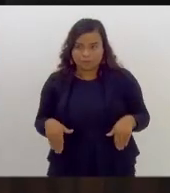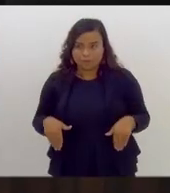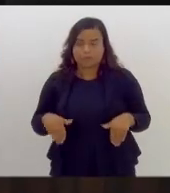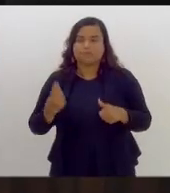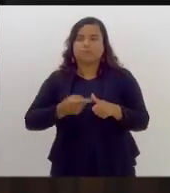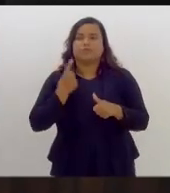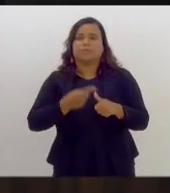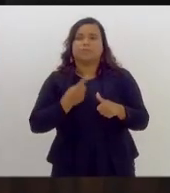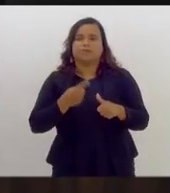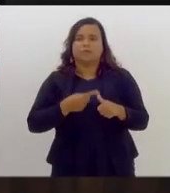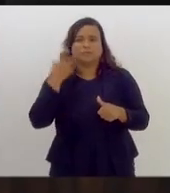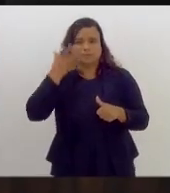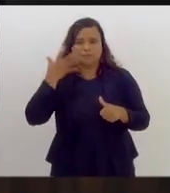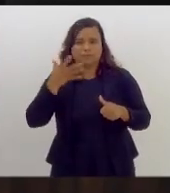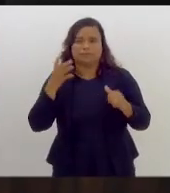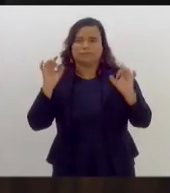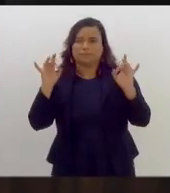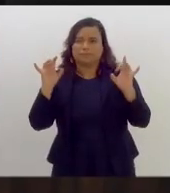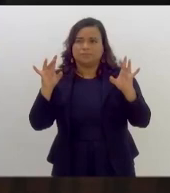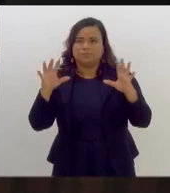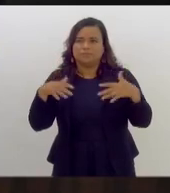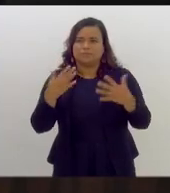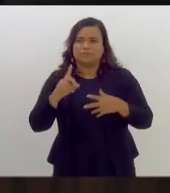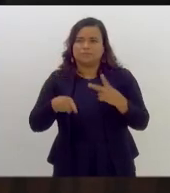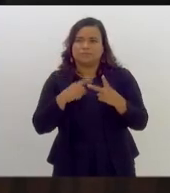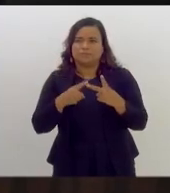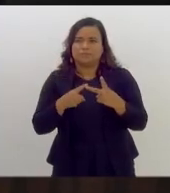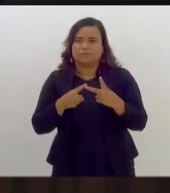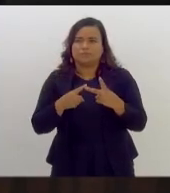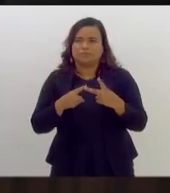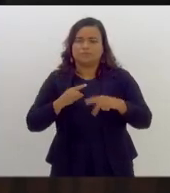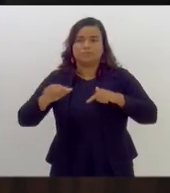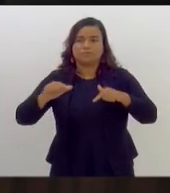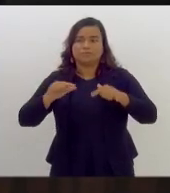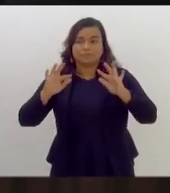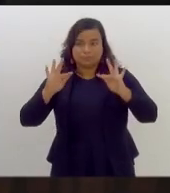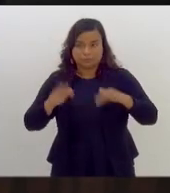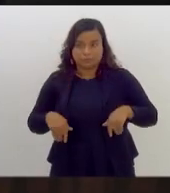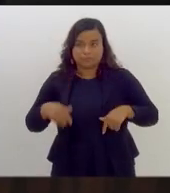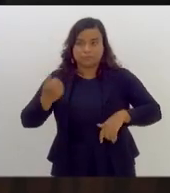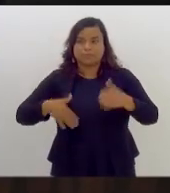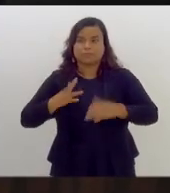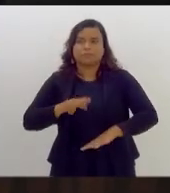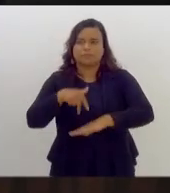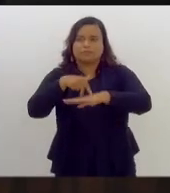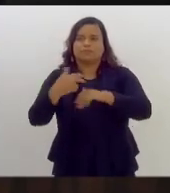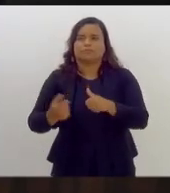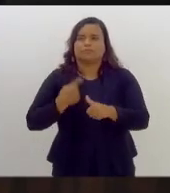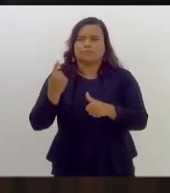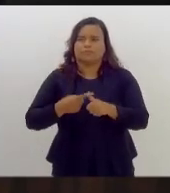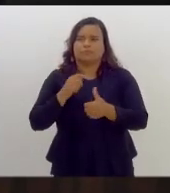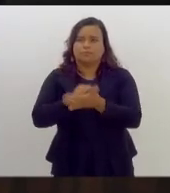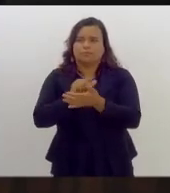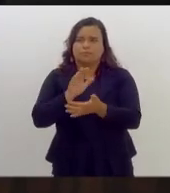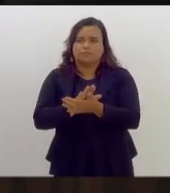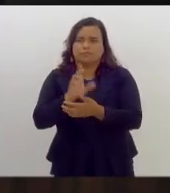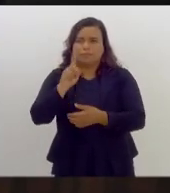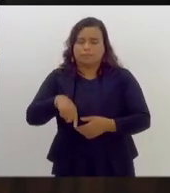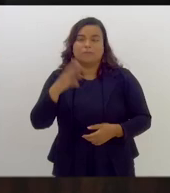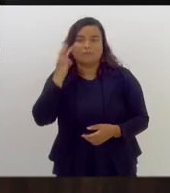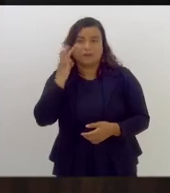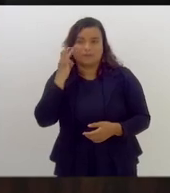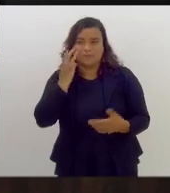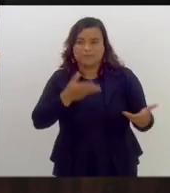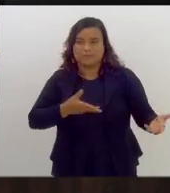a primeira sessão extraordinária. Passamos ao expediente final. Primeiro deputado inscrito, deputado Valdec